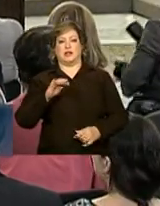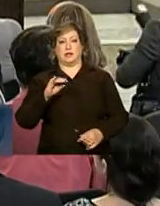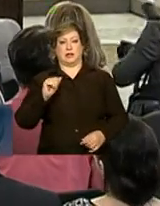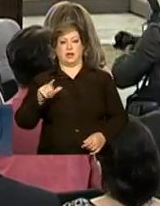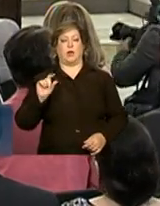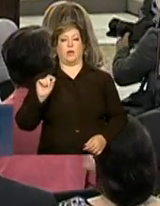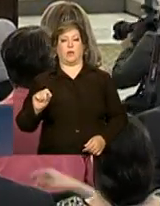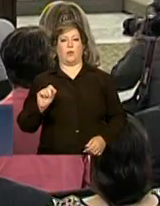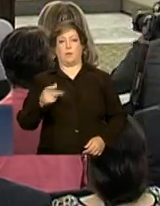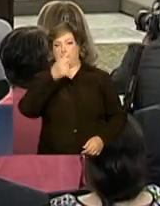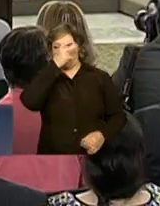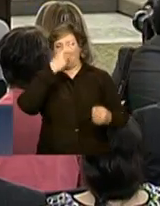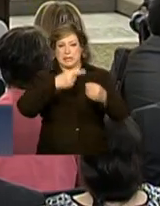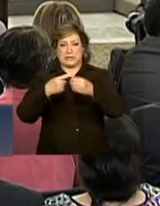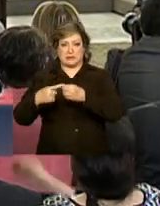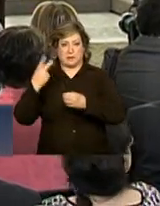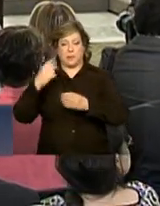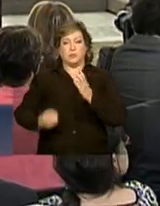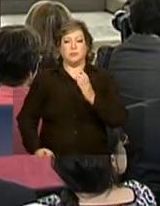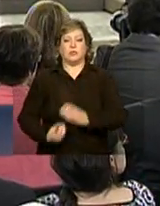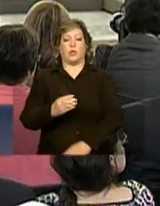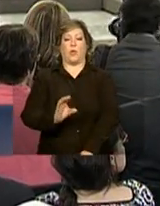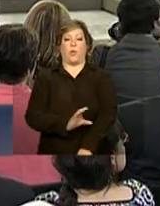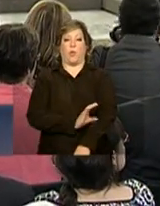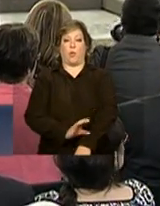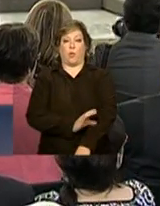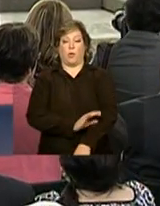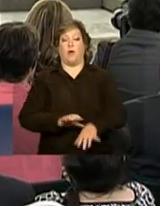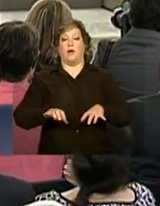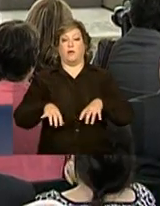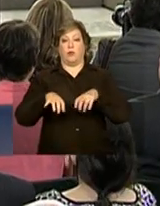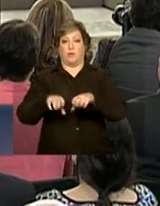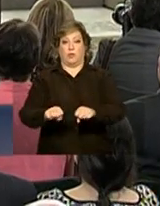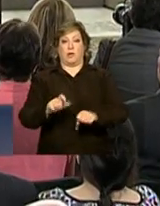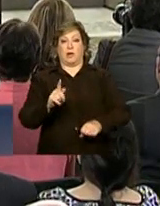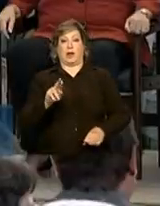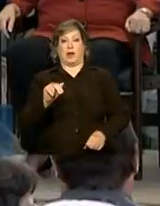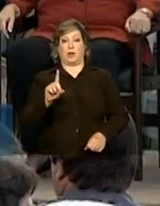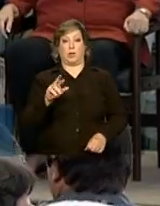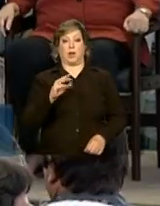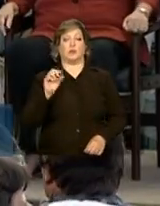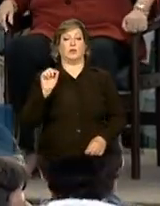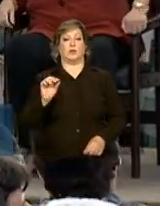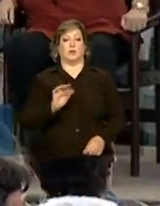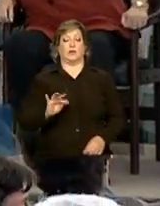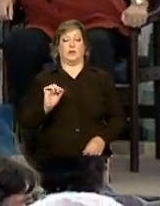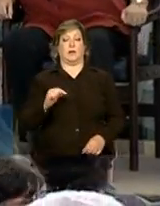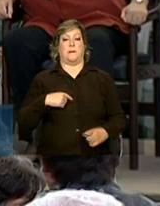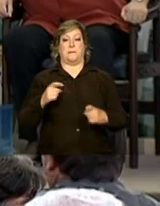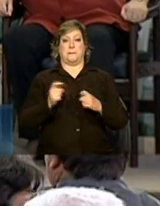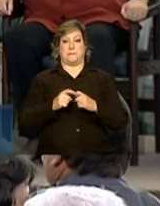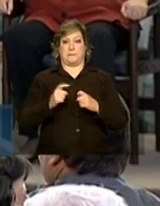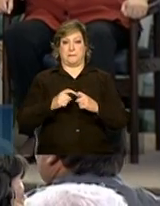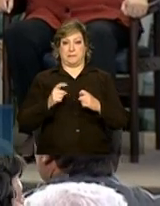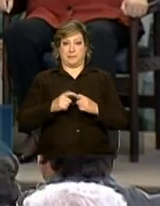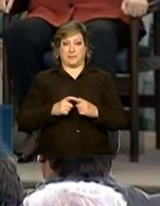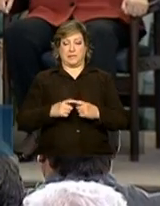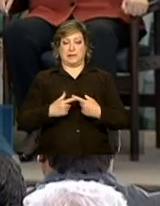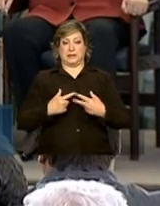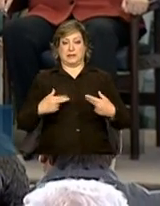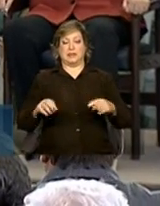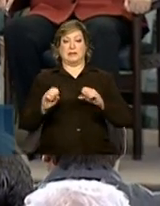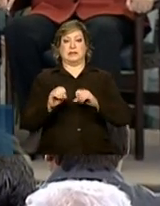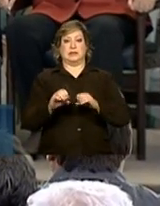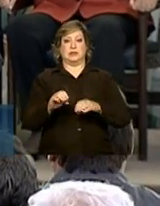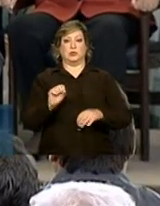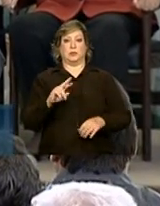municípios para implantação de curso de graduação em medicina por instituição privada de